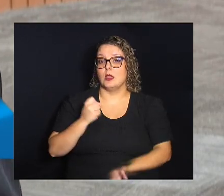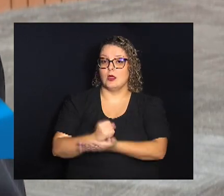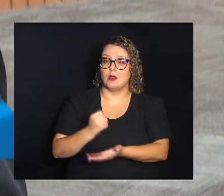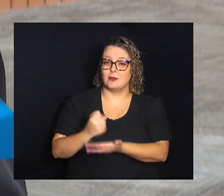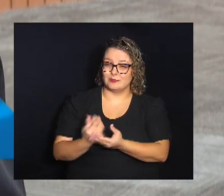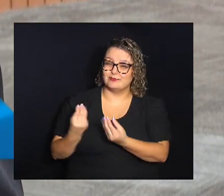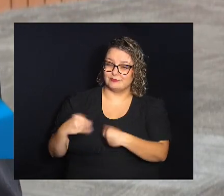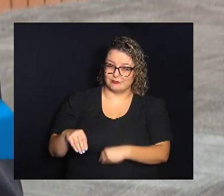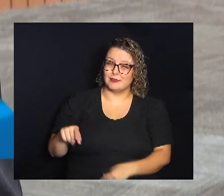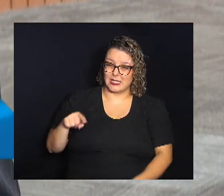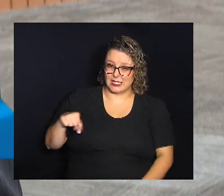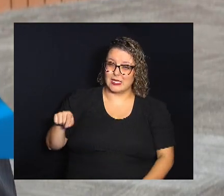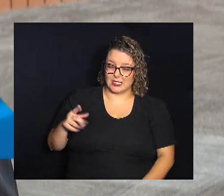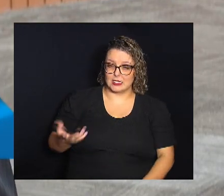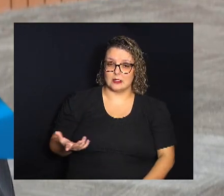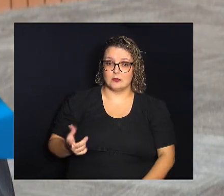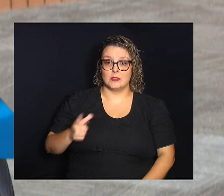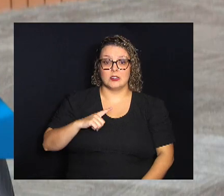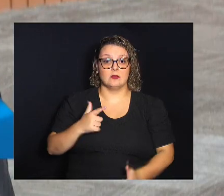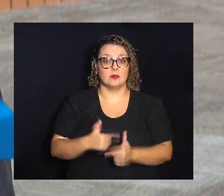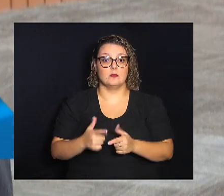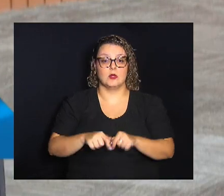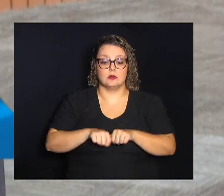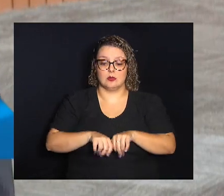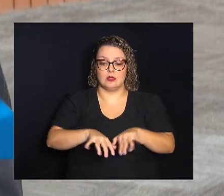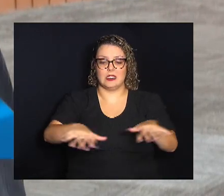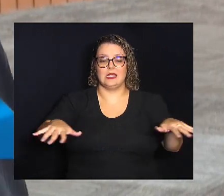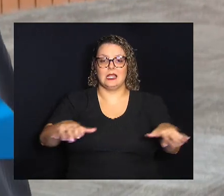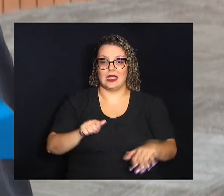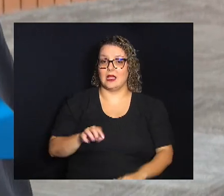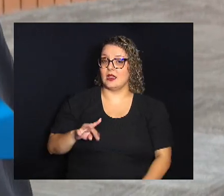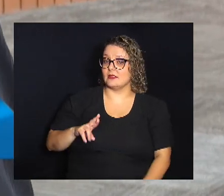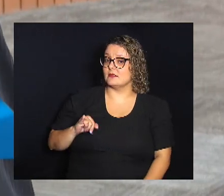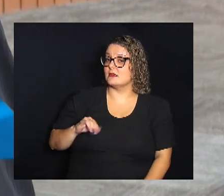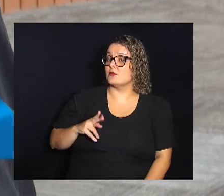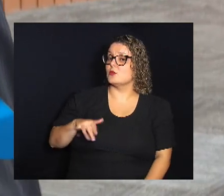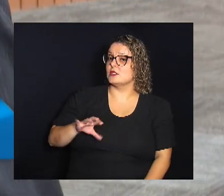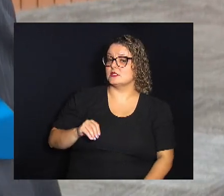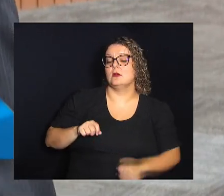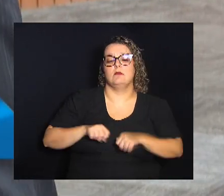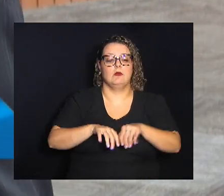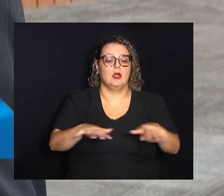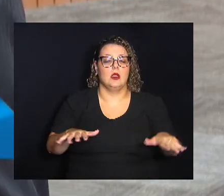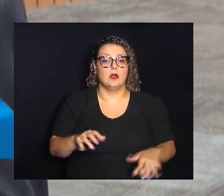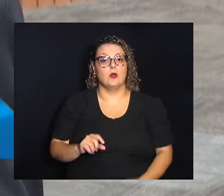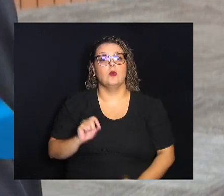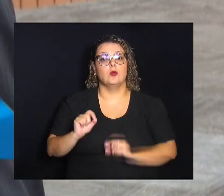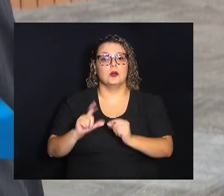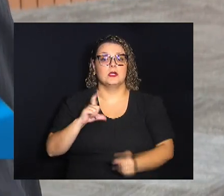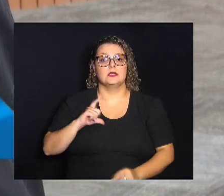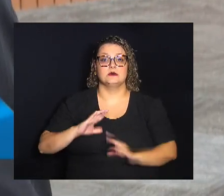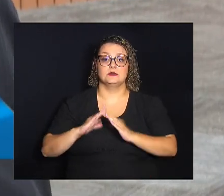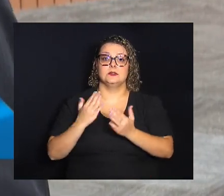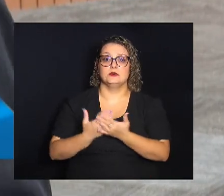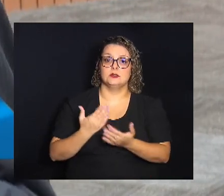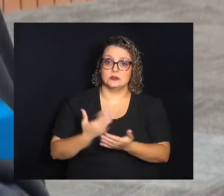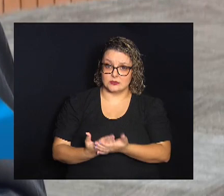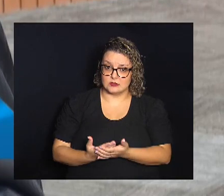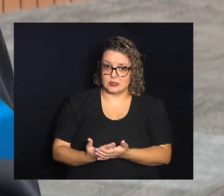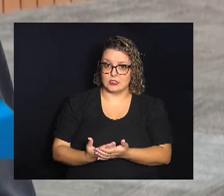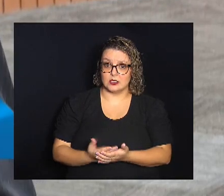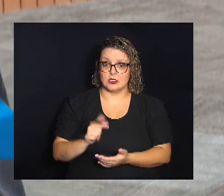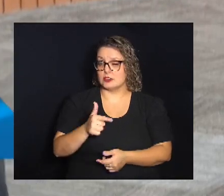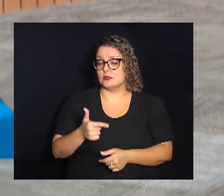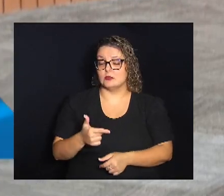eles, mas houve muito problema nas atribuições, o que ocasionou em muitas escolas ausência de aulas e